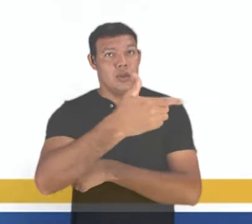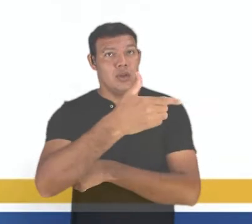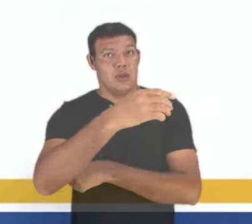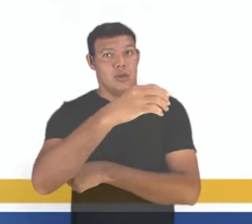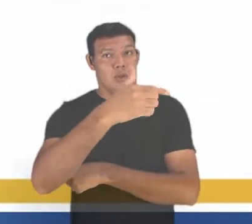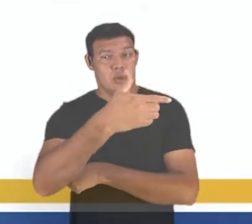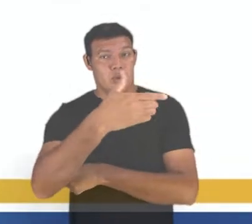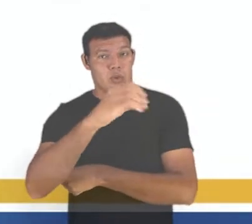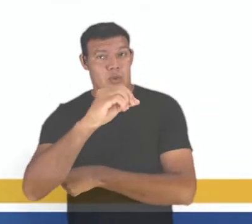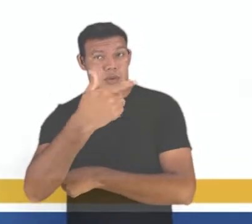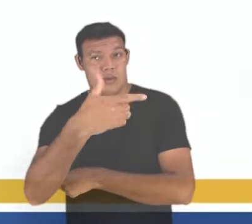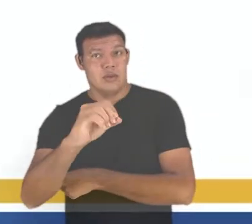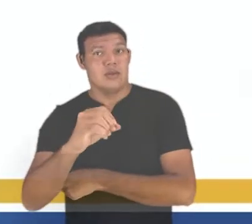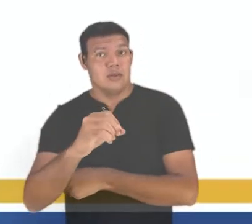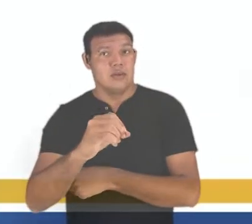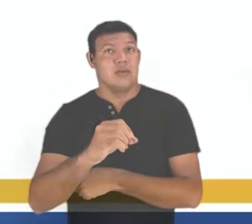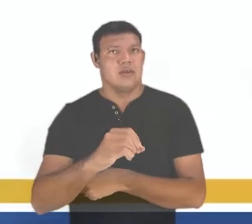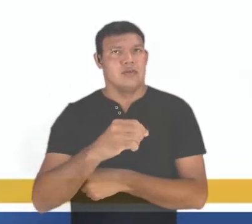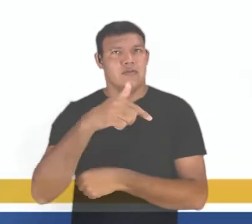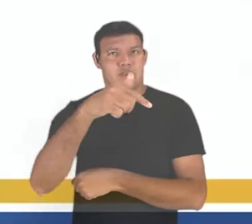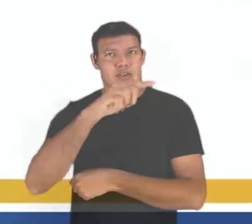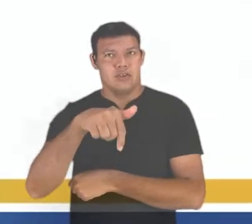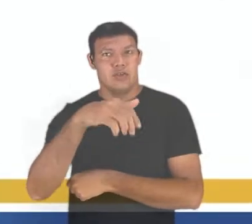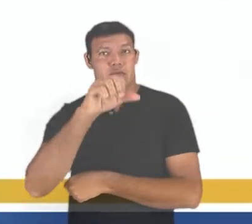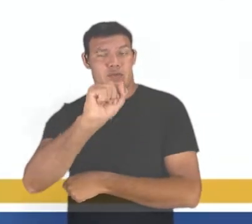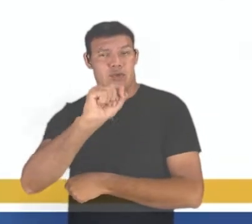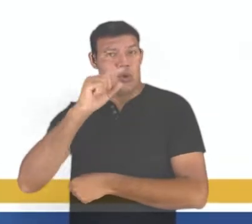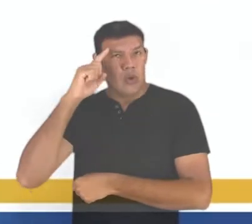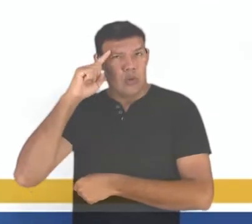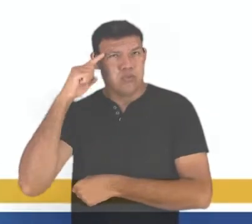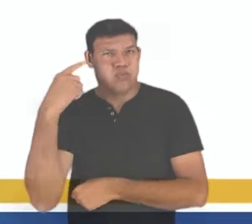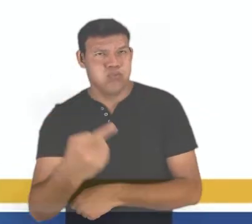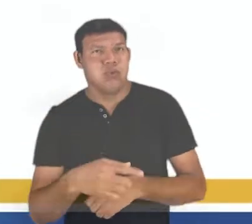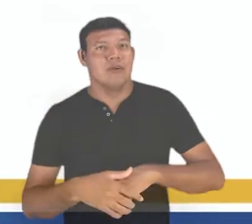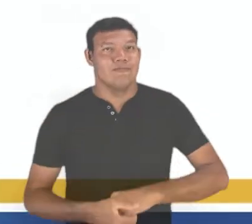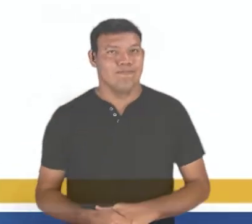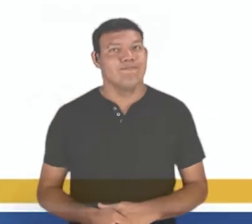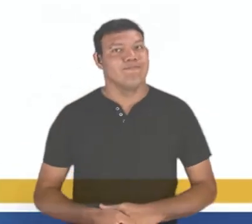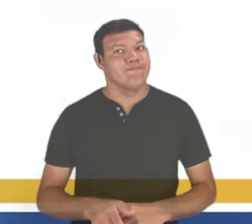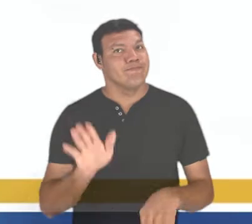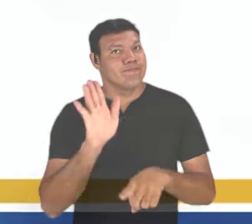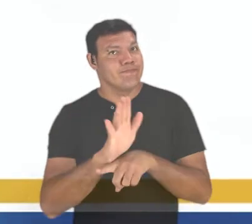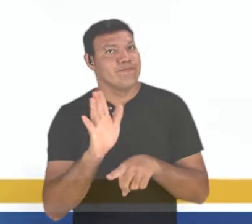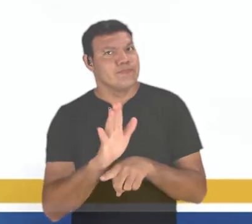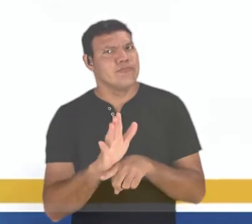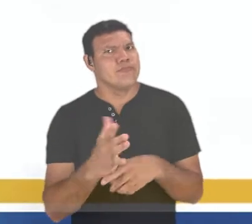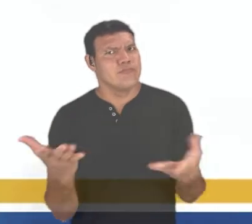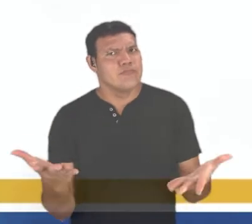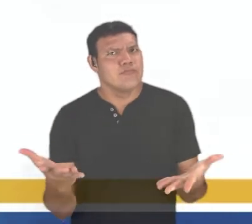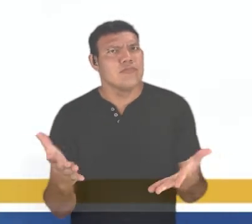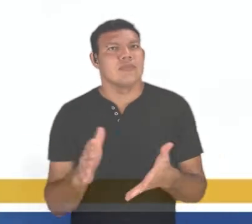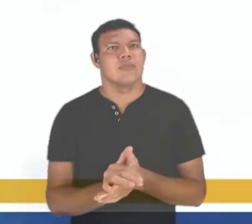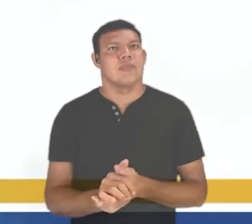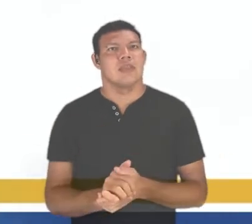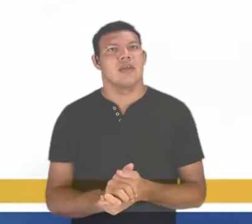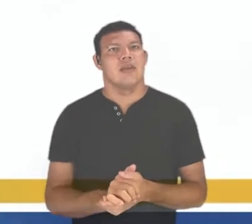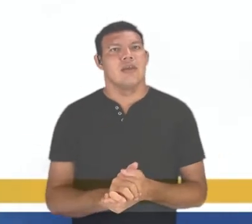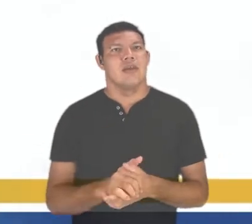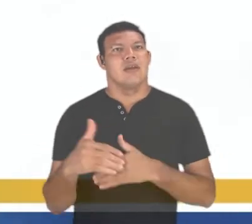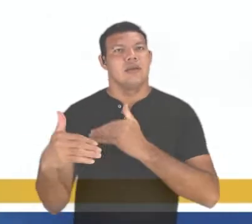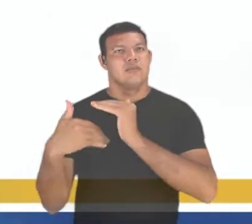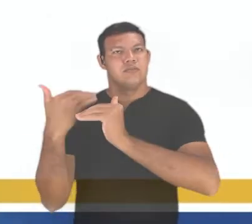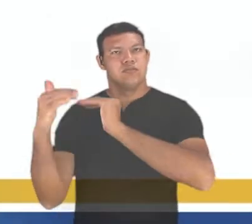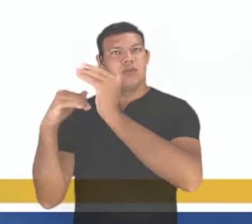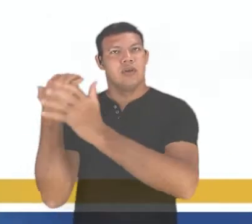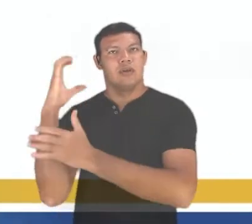E quais as consequências disto para o planeta? Ok? Vamos lá, é isso que nós vamos tratar hoje. O que fez com